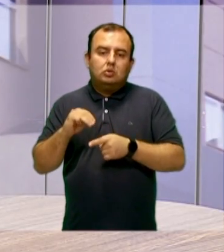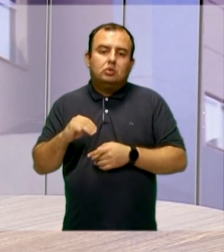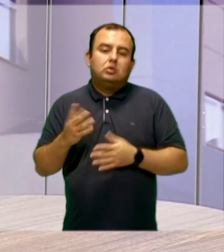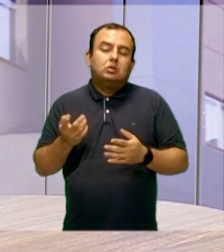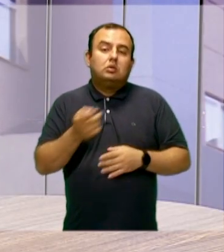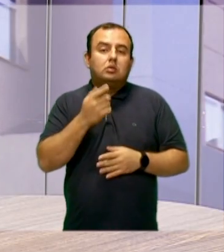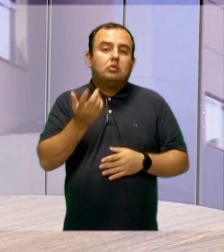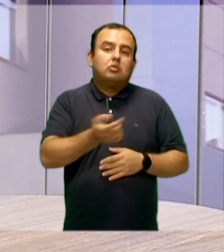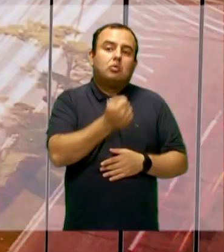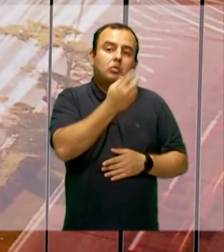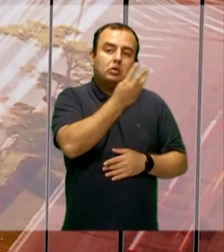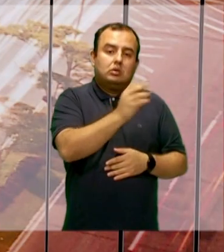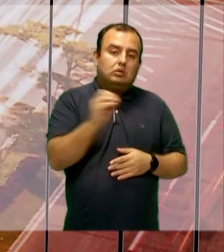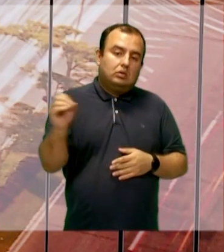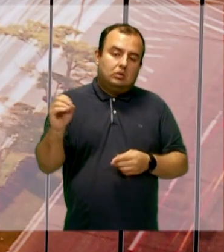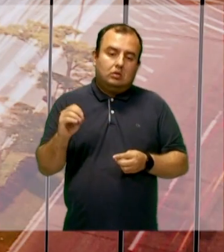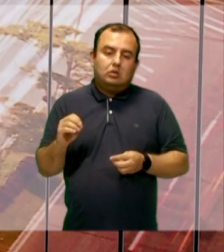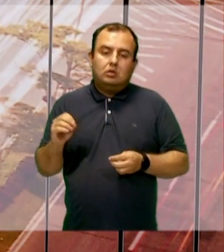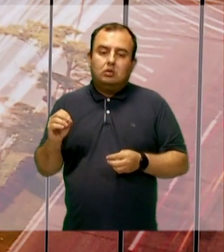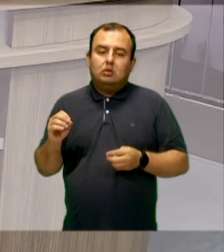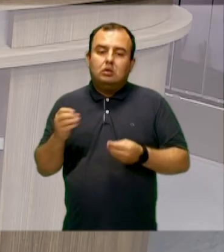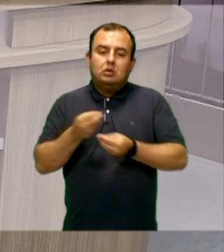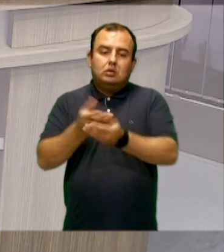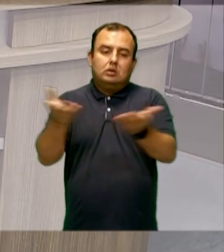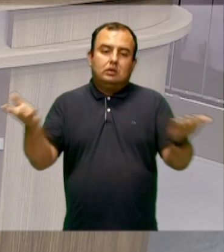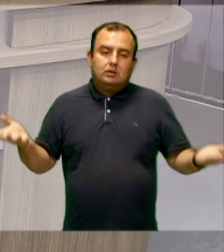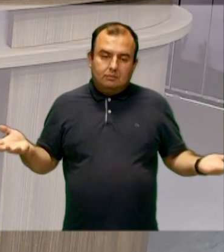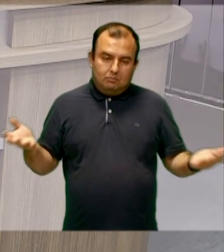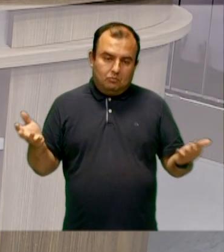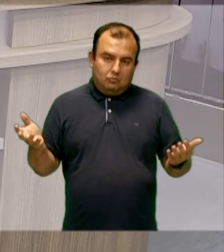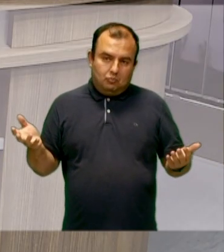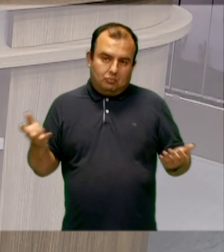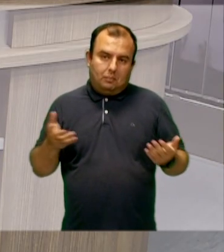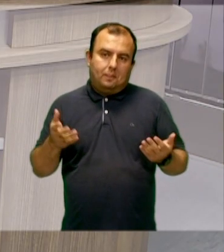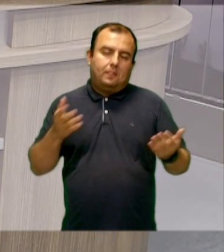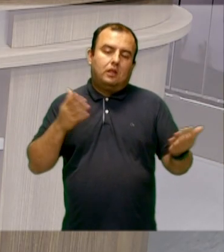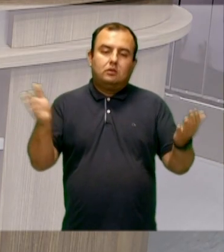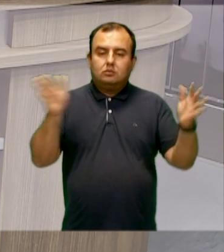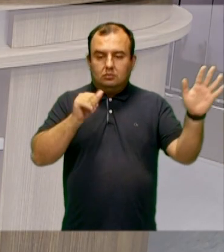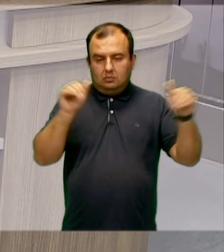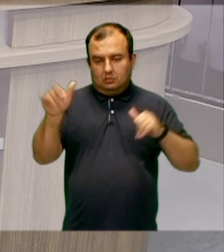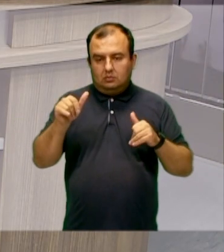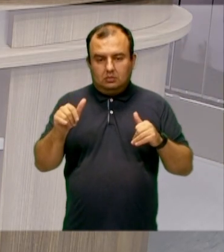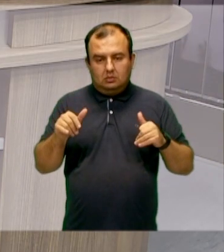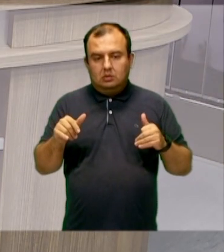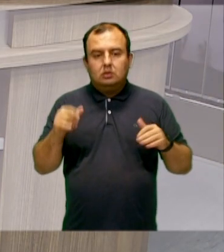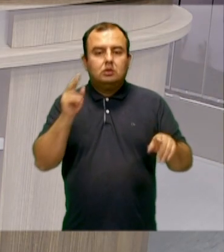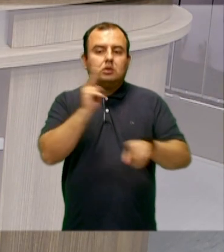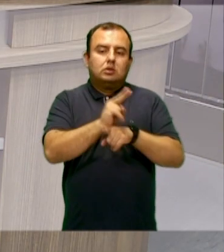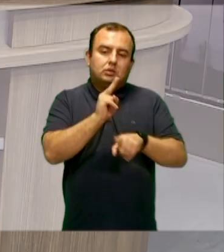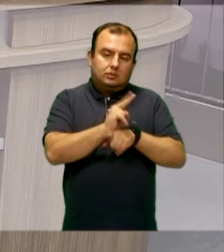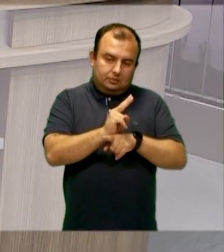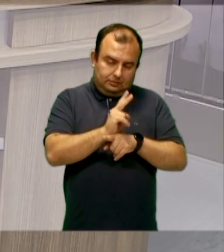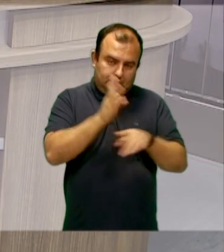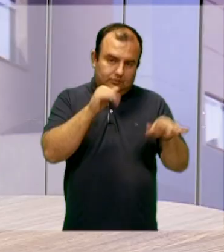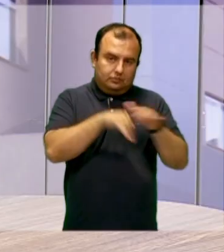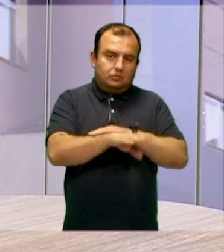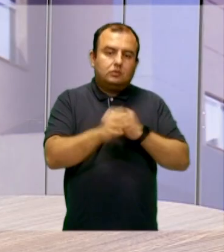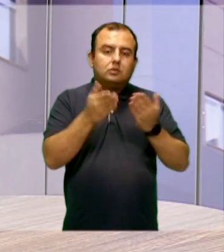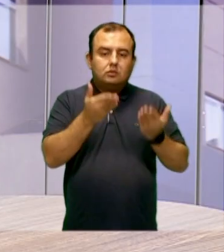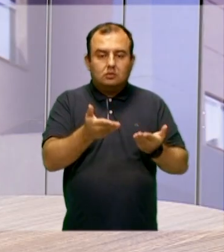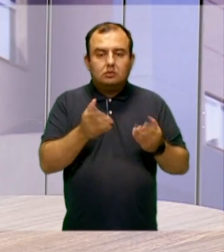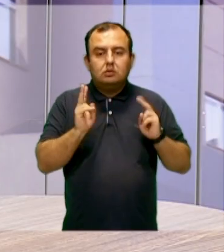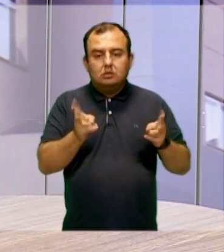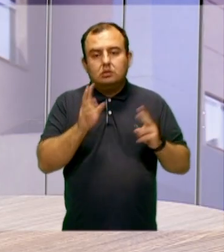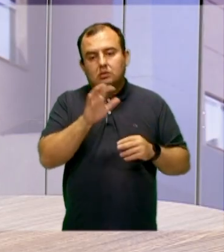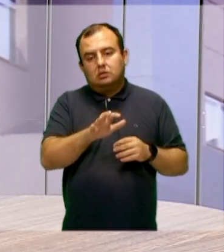300. Você quer dizer a distribuição, mas não o recebimento e a guarda. A recebimento e a guarda é com eles, sempre